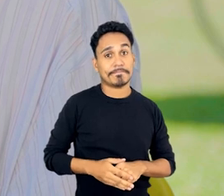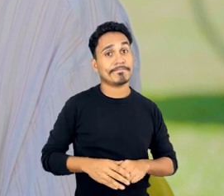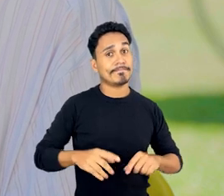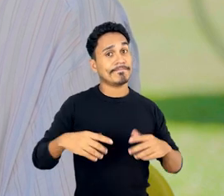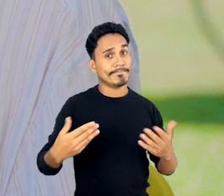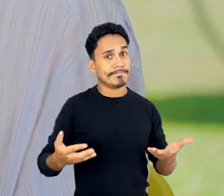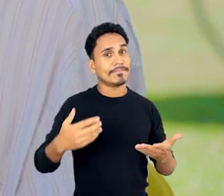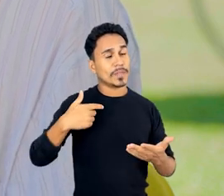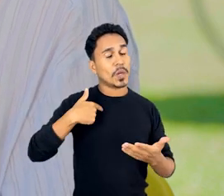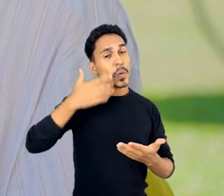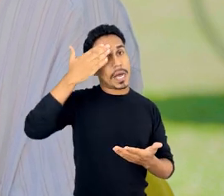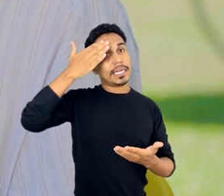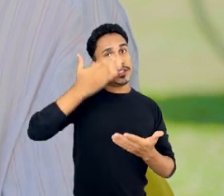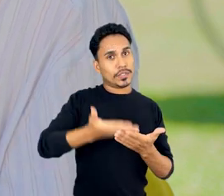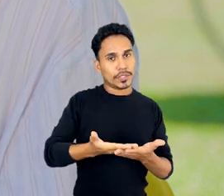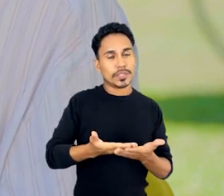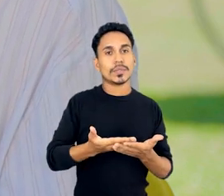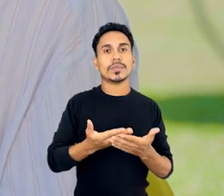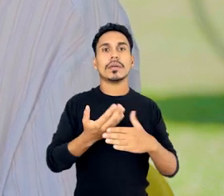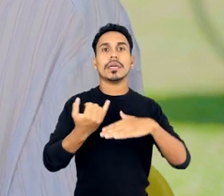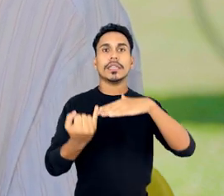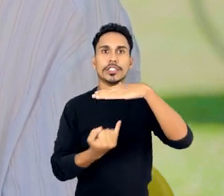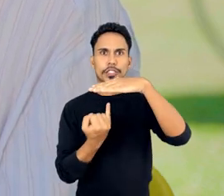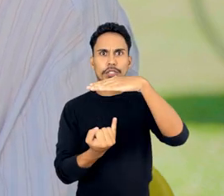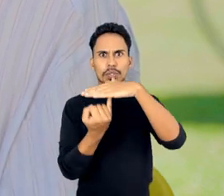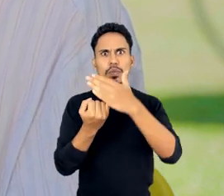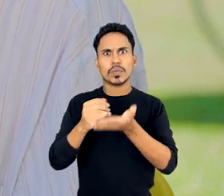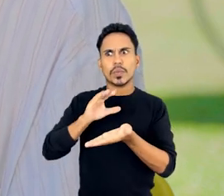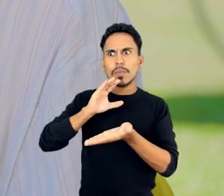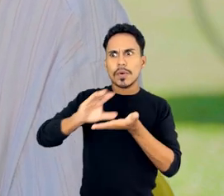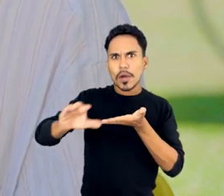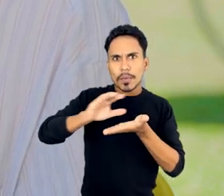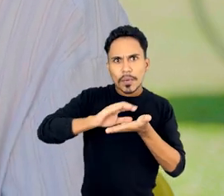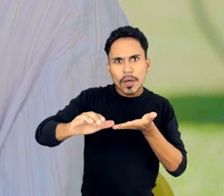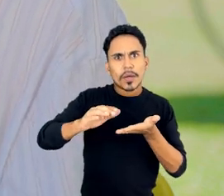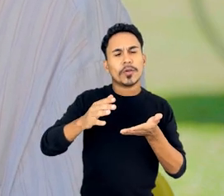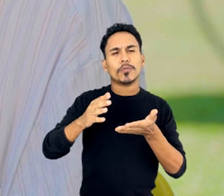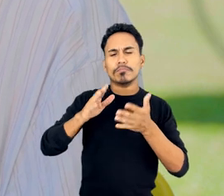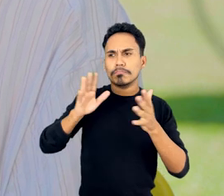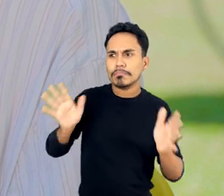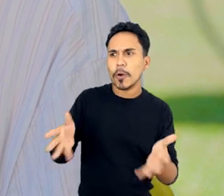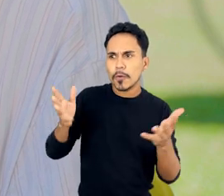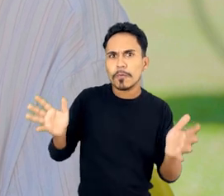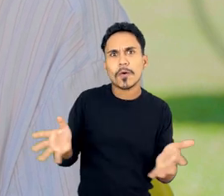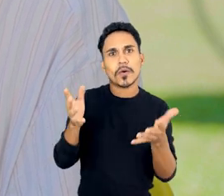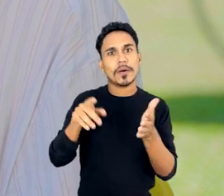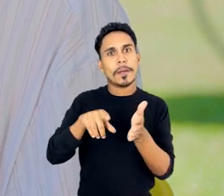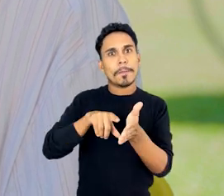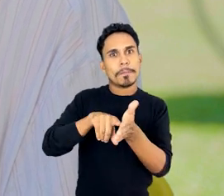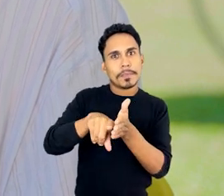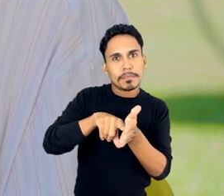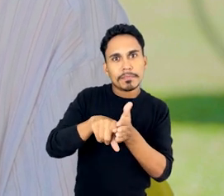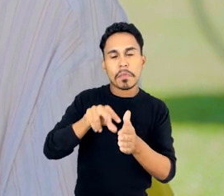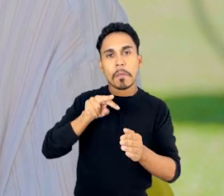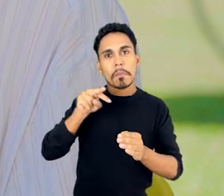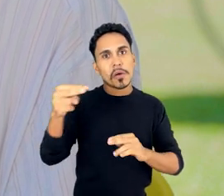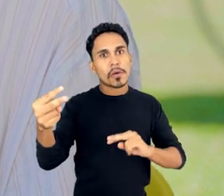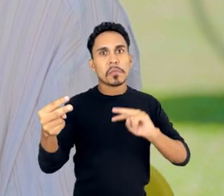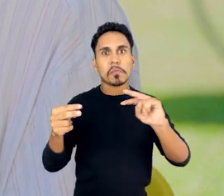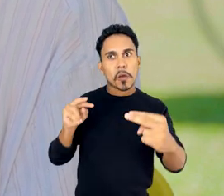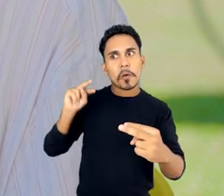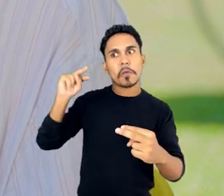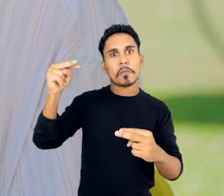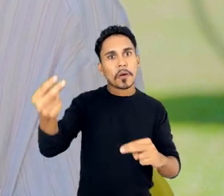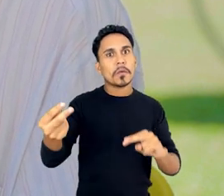que todo esse investimento nos institutos e do ponto de vista de também perspectiva eu vejo